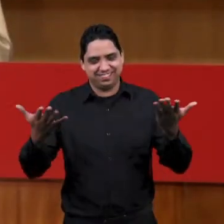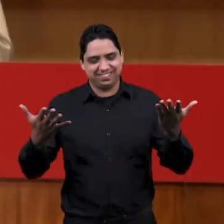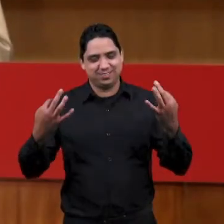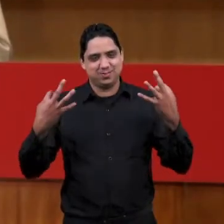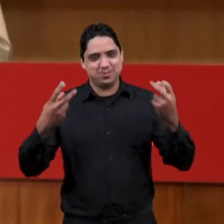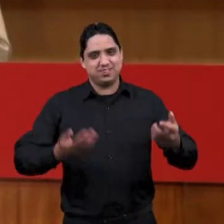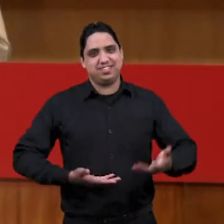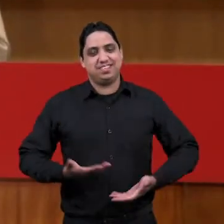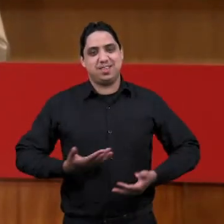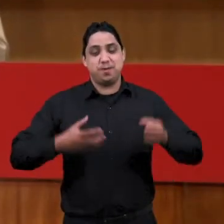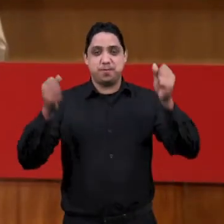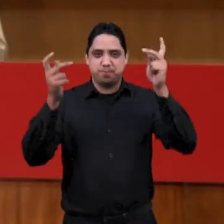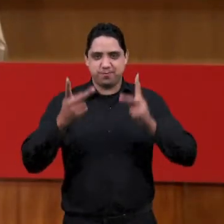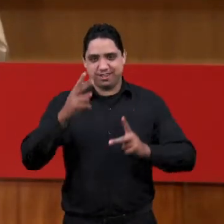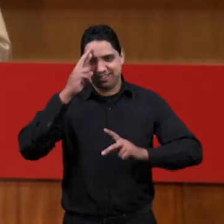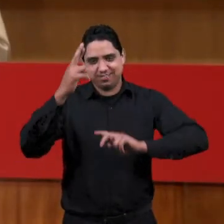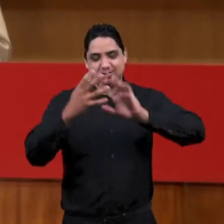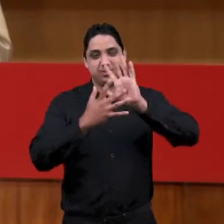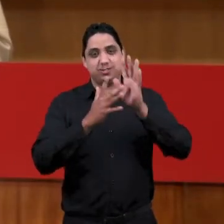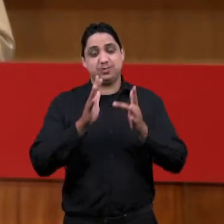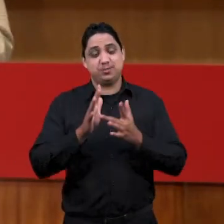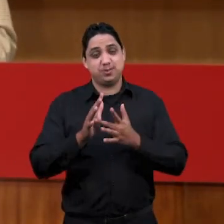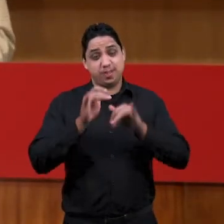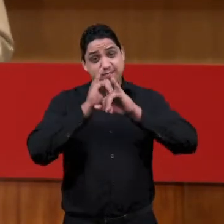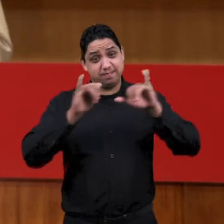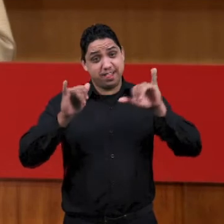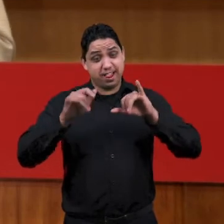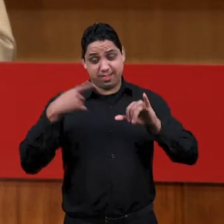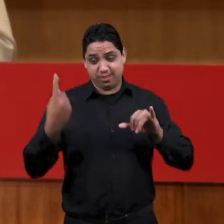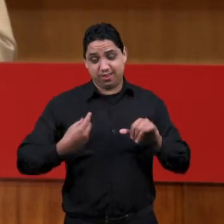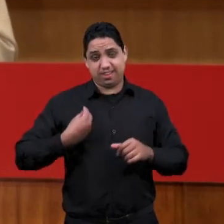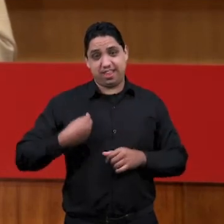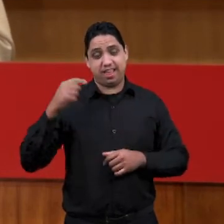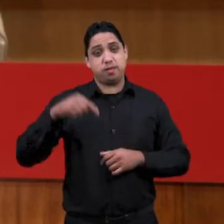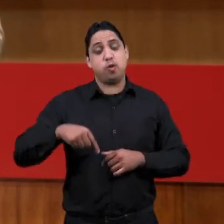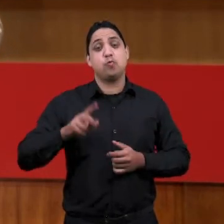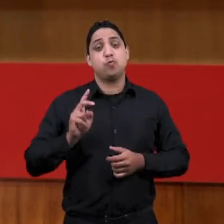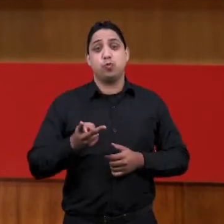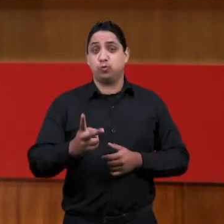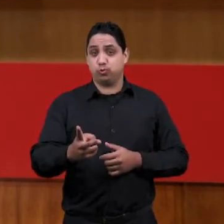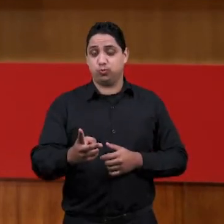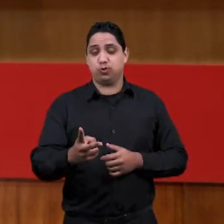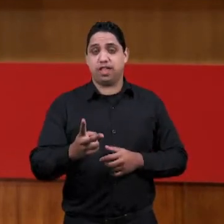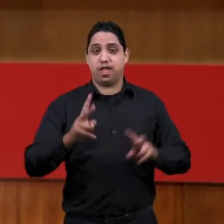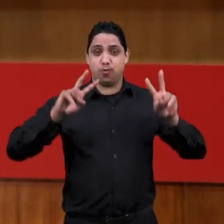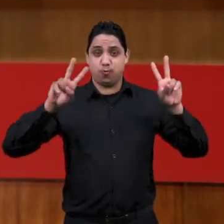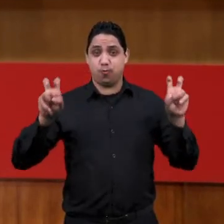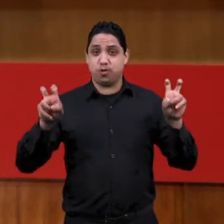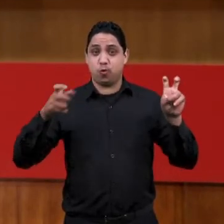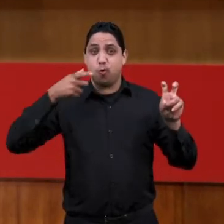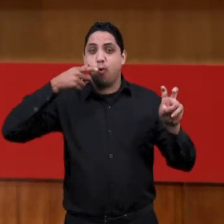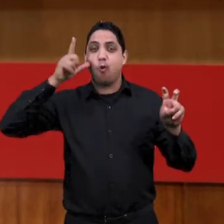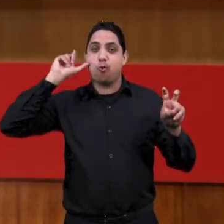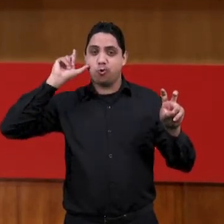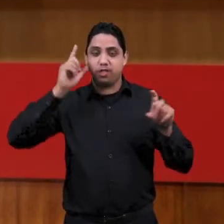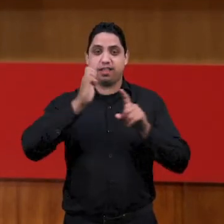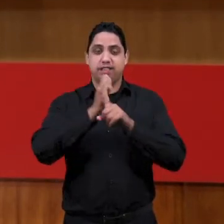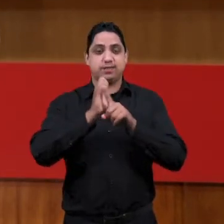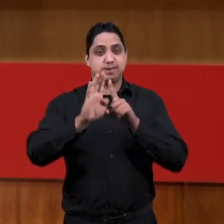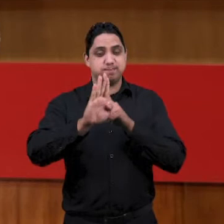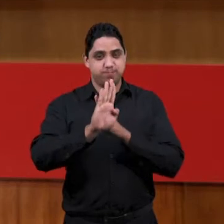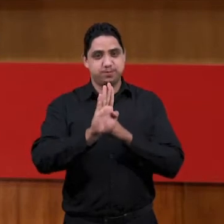Eu quero cumprimentar a todos com a paz do Senhor Jesus e dizer que nós estamos aqui para dar complemento ao assunto de